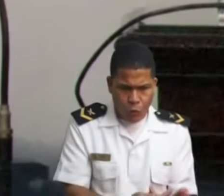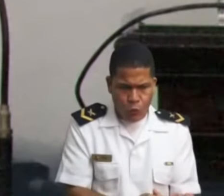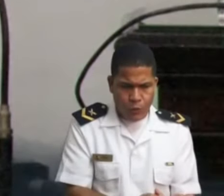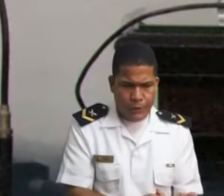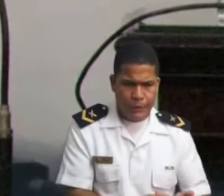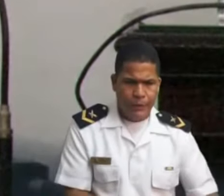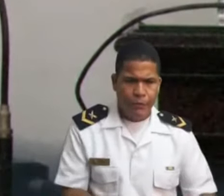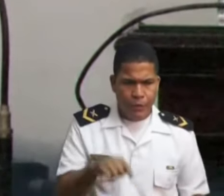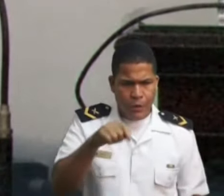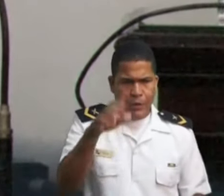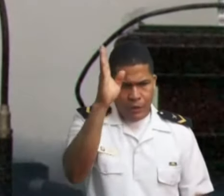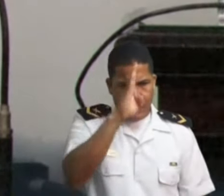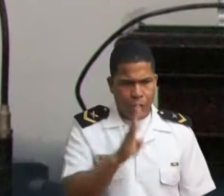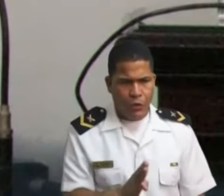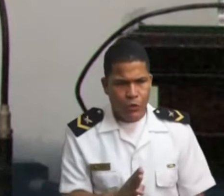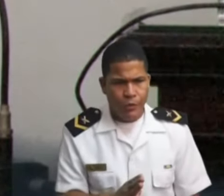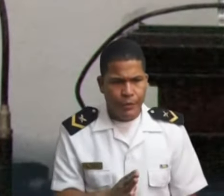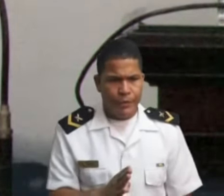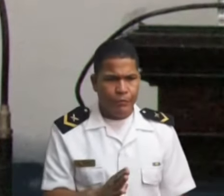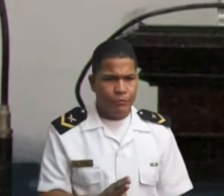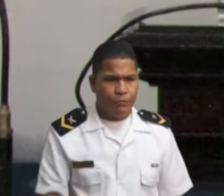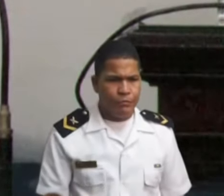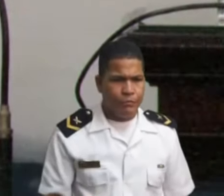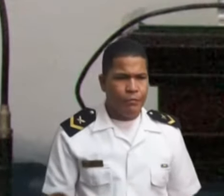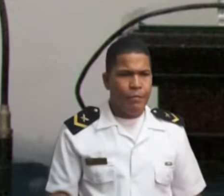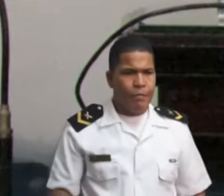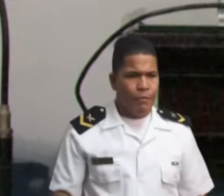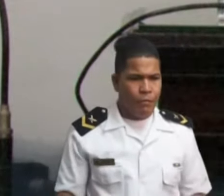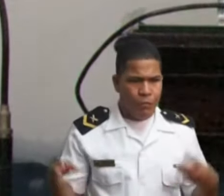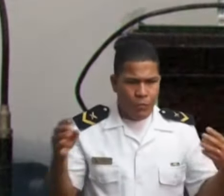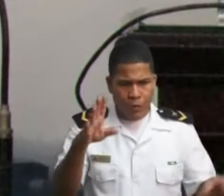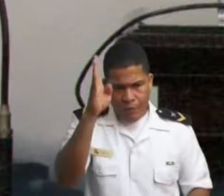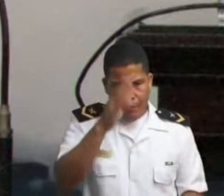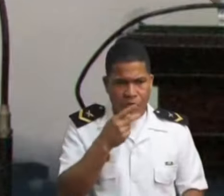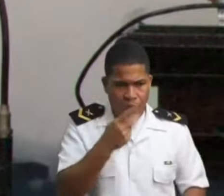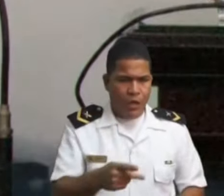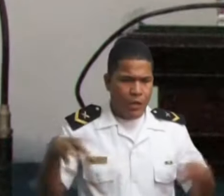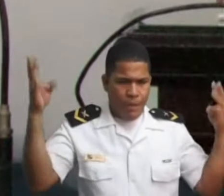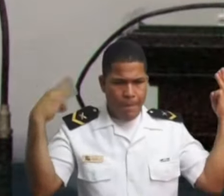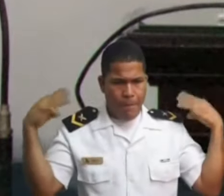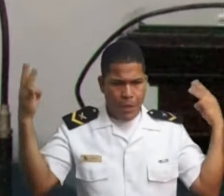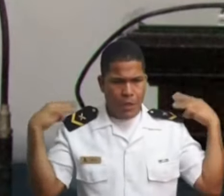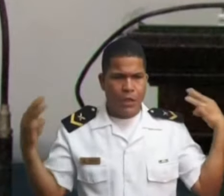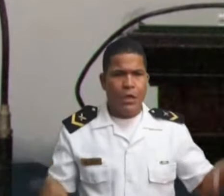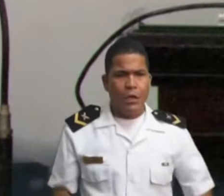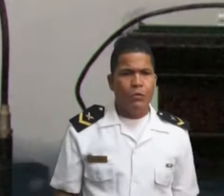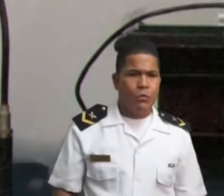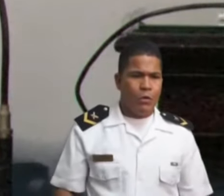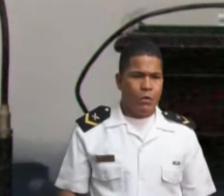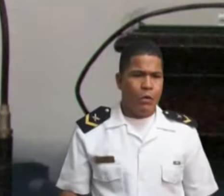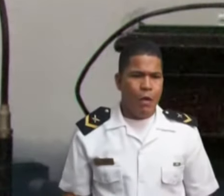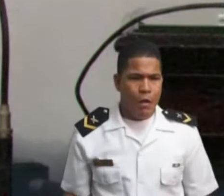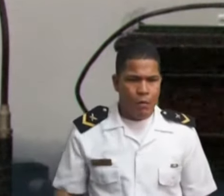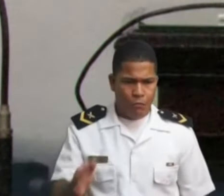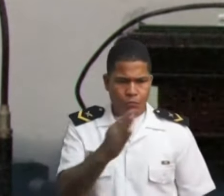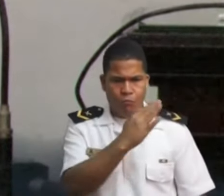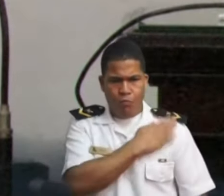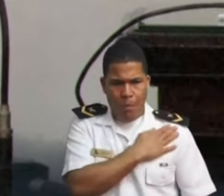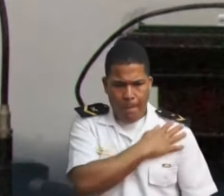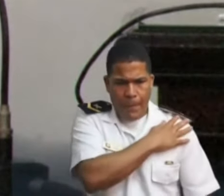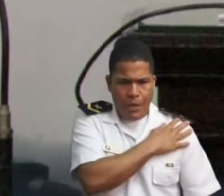brasileiros, sem exaltar seu espírito marinheiro, patriotismo e senso de dever. Viva o